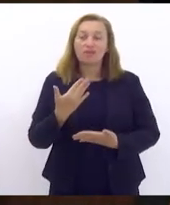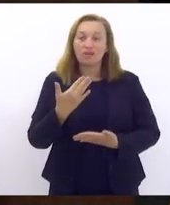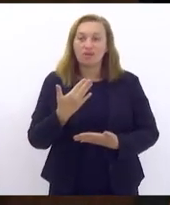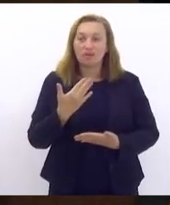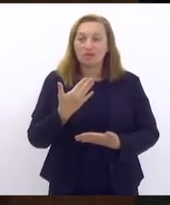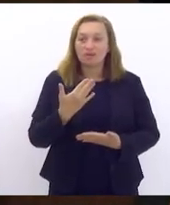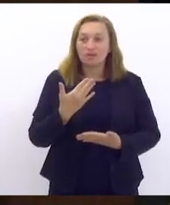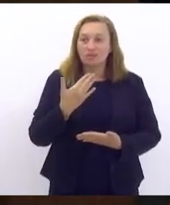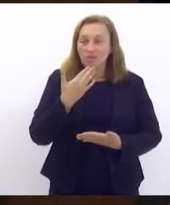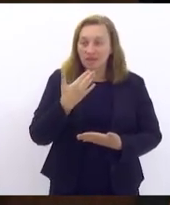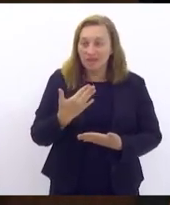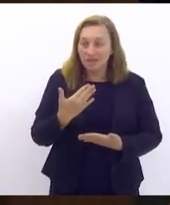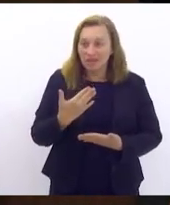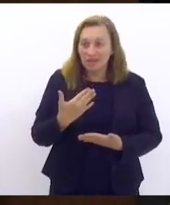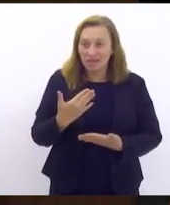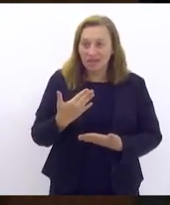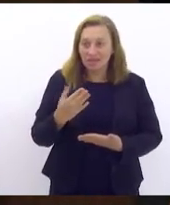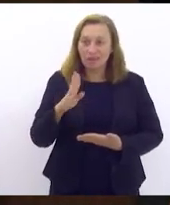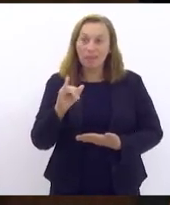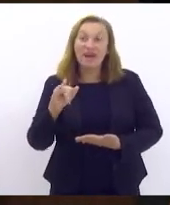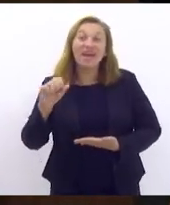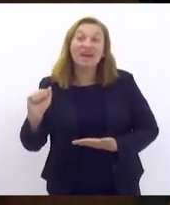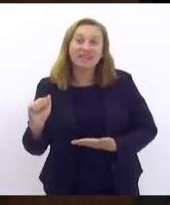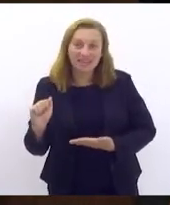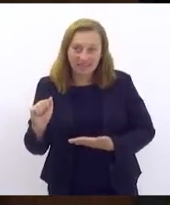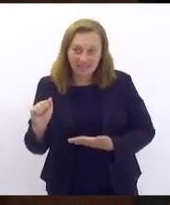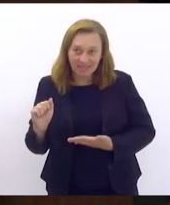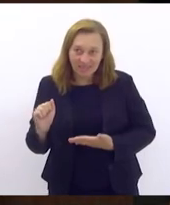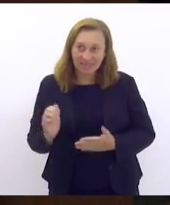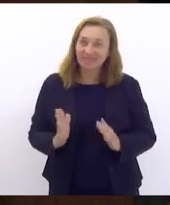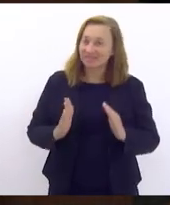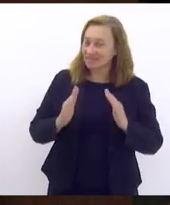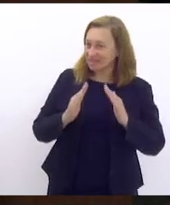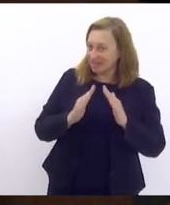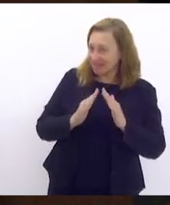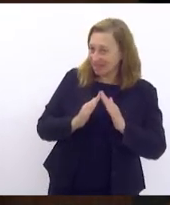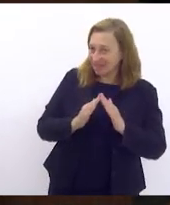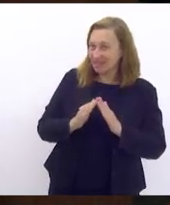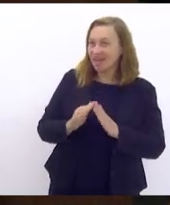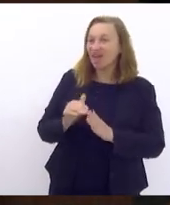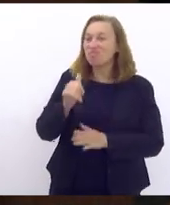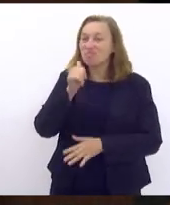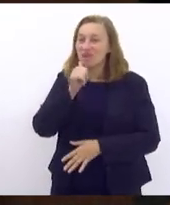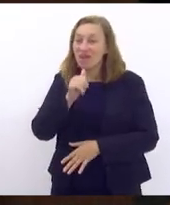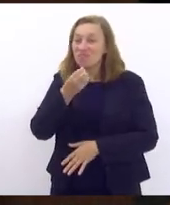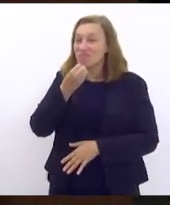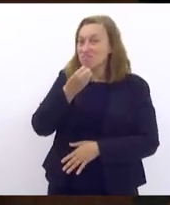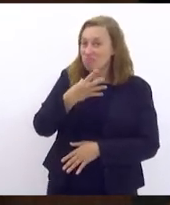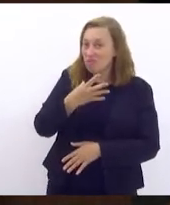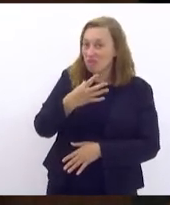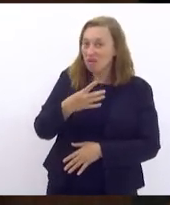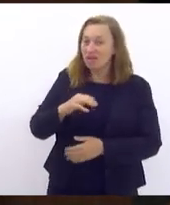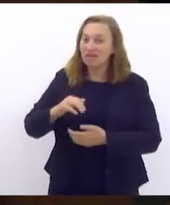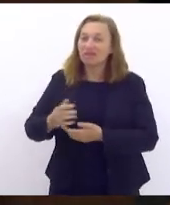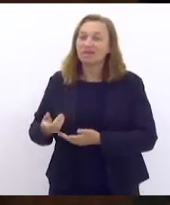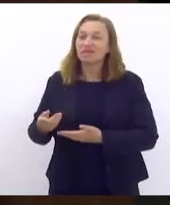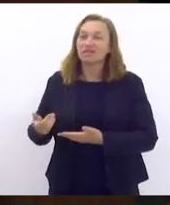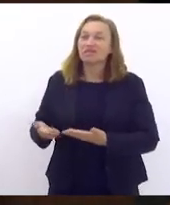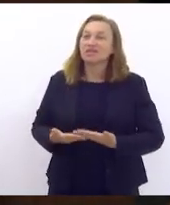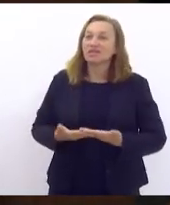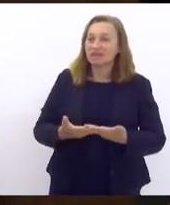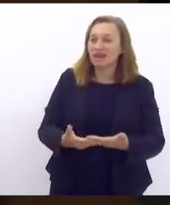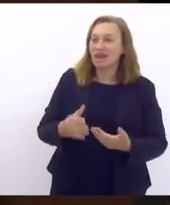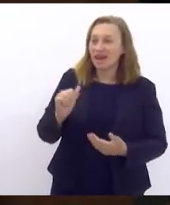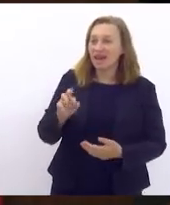com as baianas do acarajé para a baiana desta casa, mulher retada, para a gente trazer acarajé para o povo